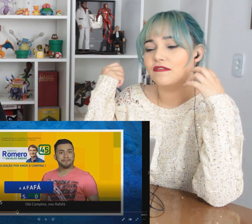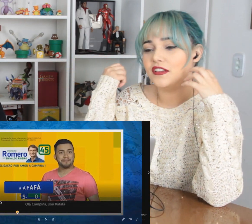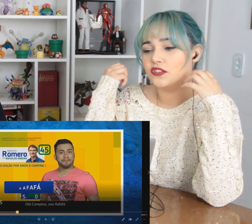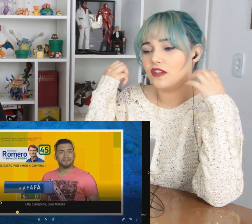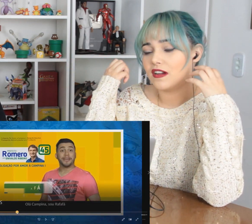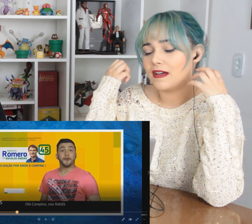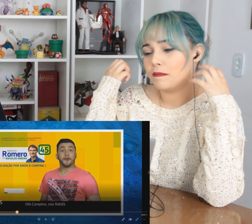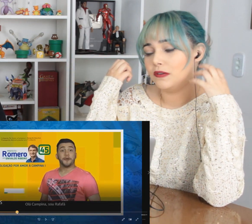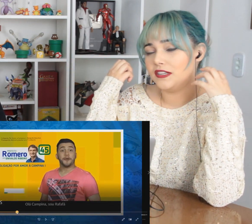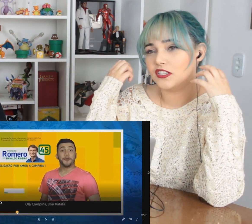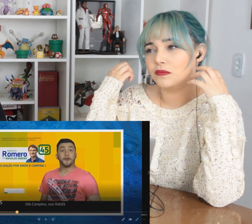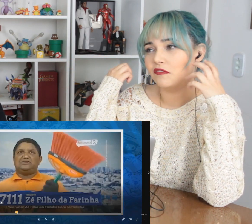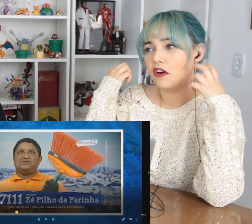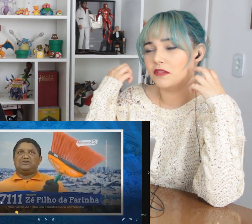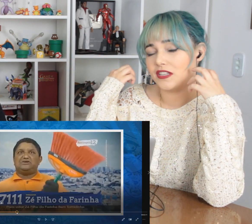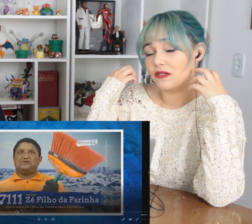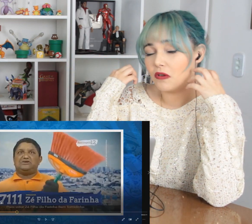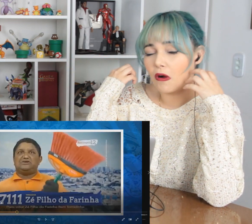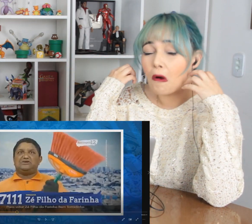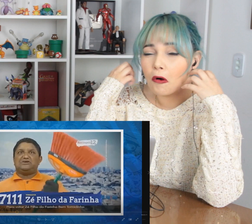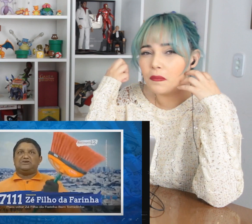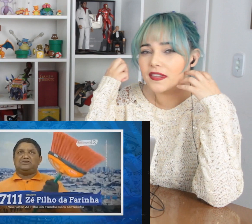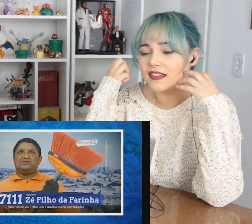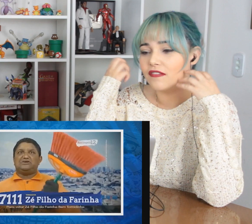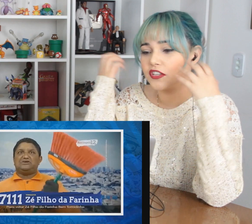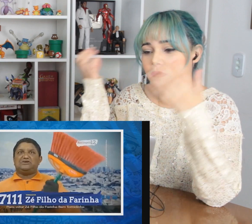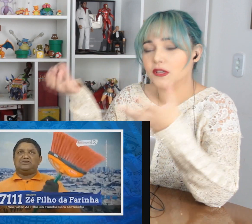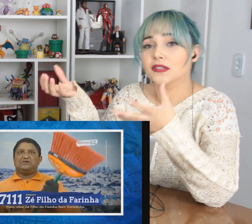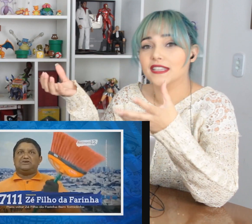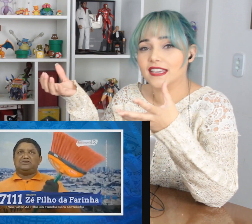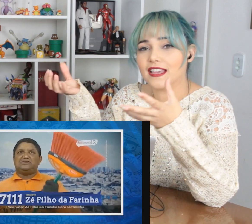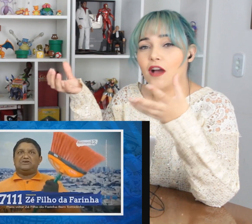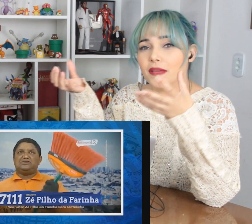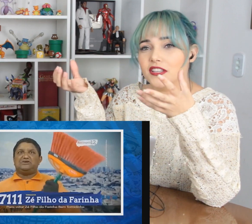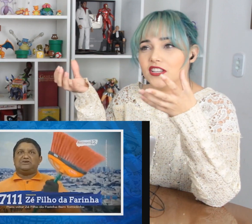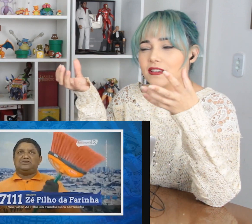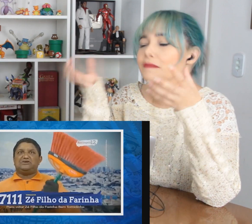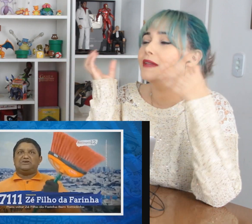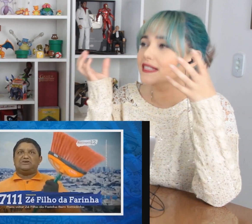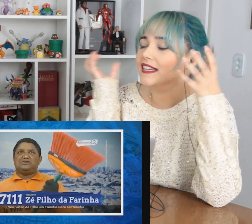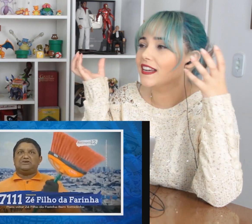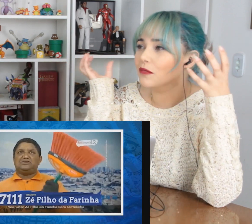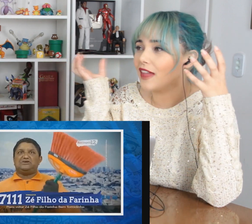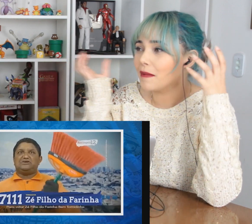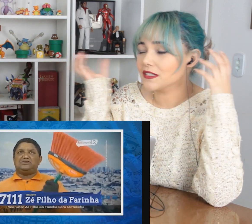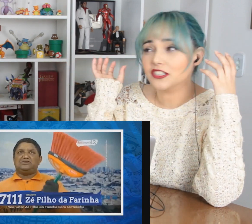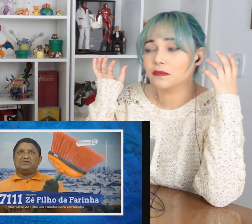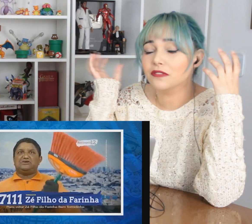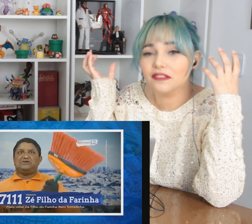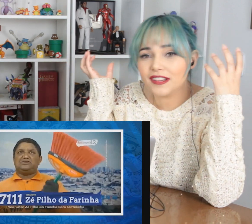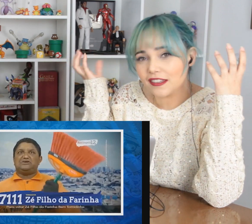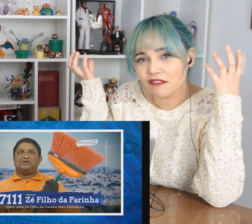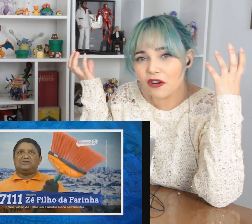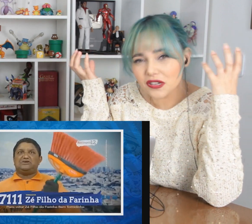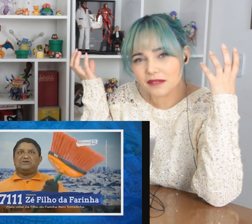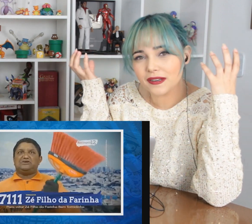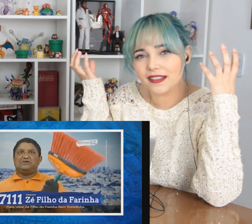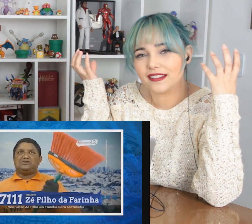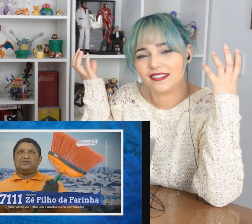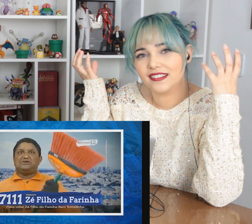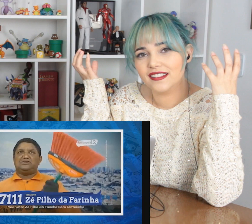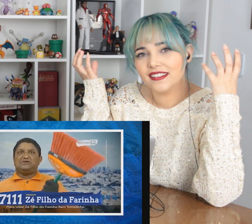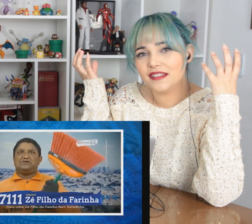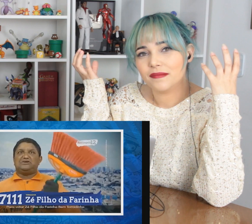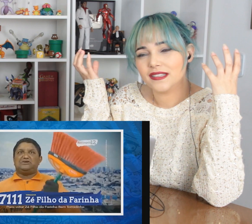lá, é que eu vejo a política de uma forma já tão corrupta que eu vejo uma pessoa assim que realmente pensa em querer mudar, mas é tipo, não vai ter força